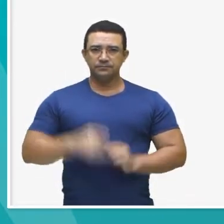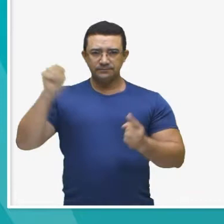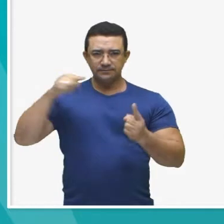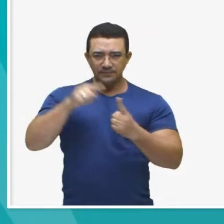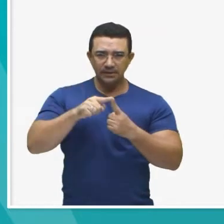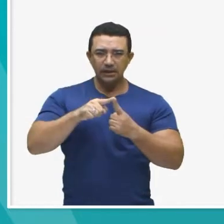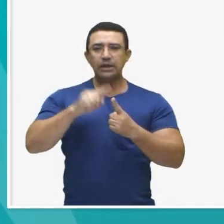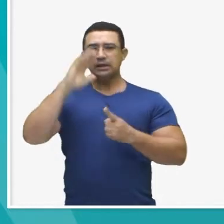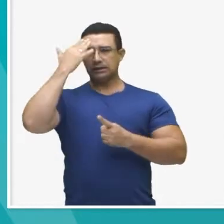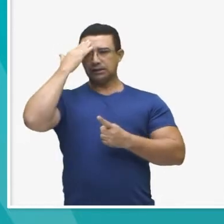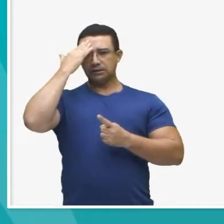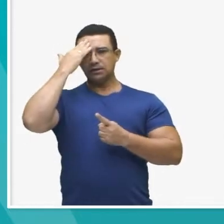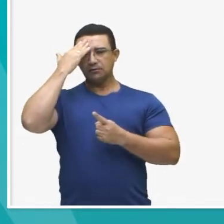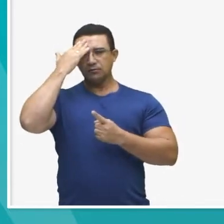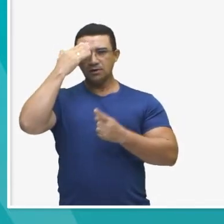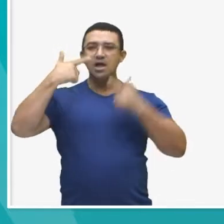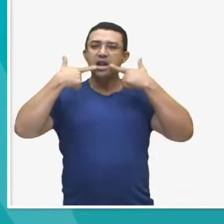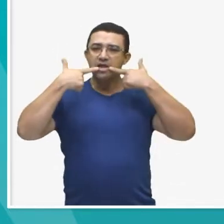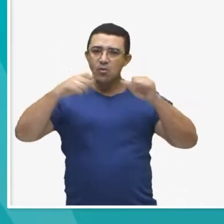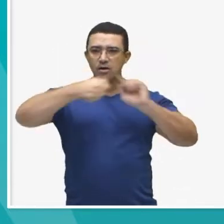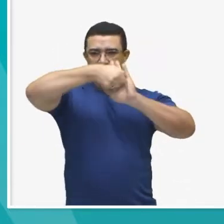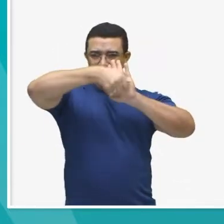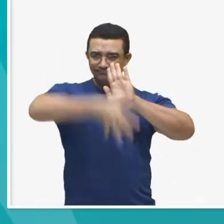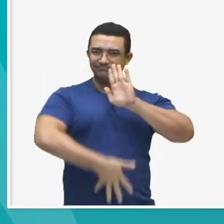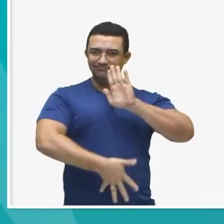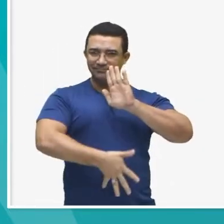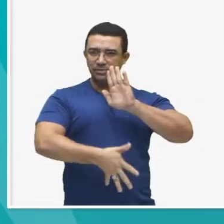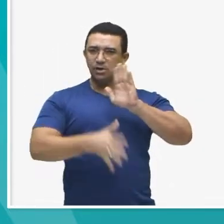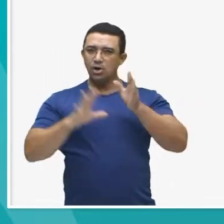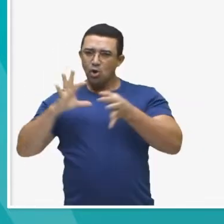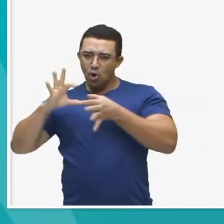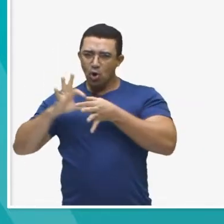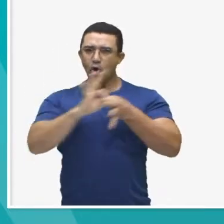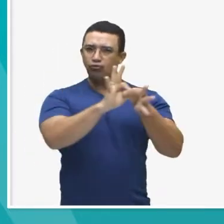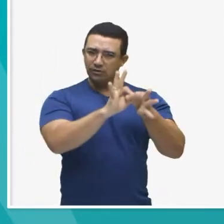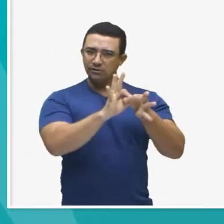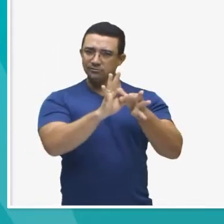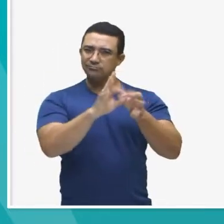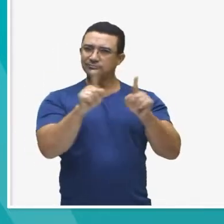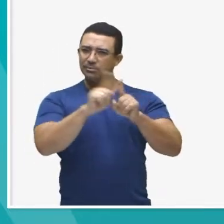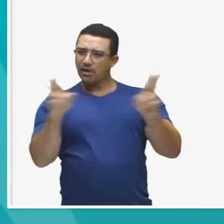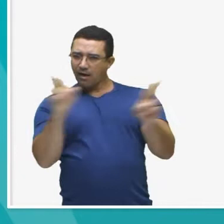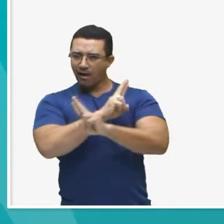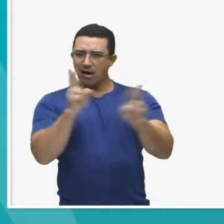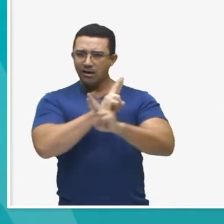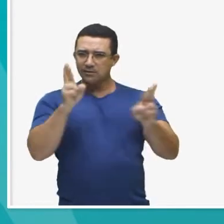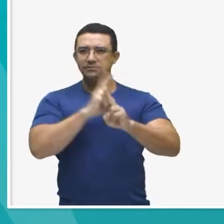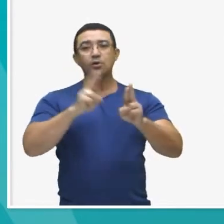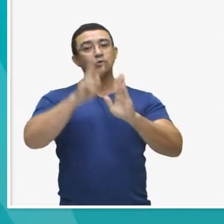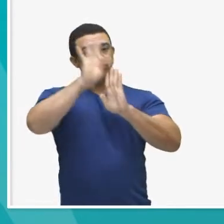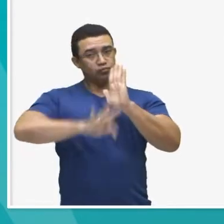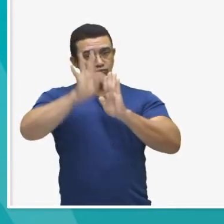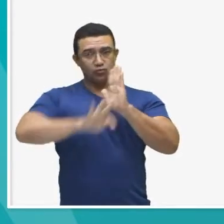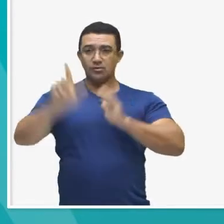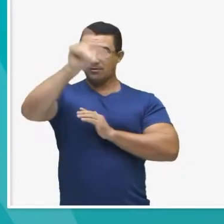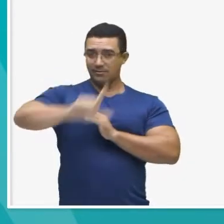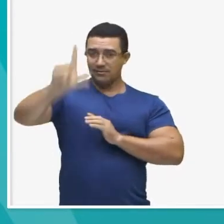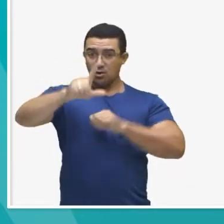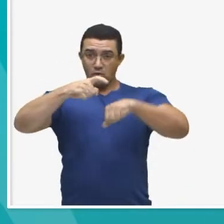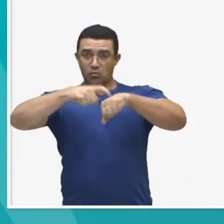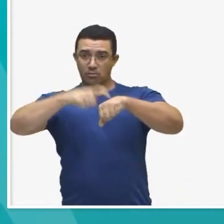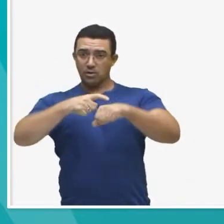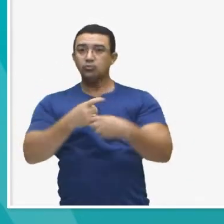Habilidades. Interpretar figuras de linguagem no contexto. Estabelecer relações entre o texto literário e o momento de sua